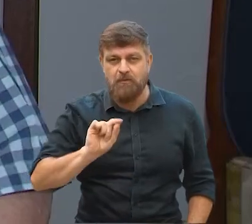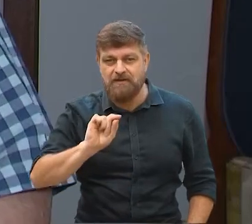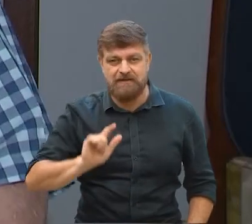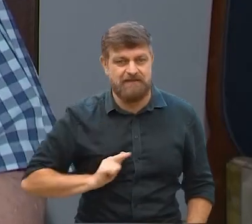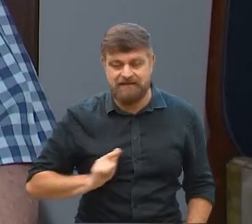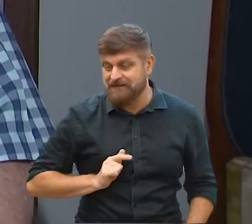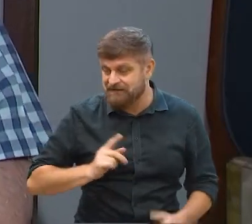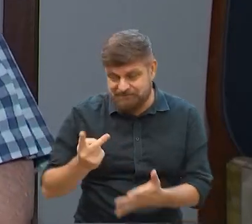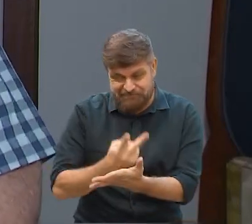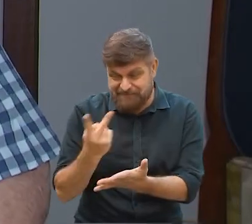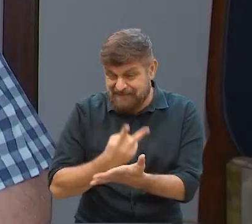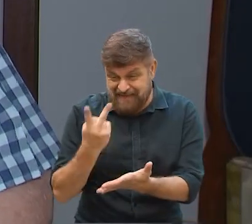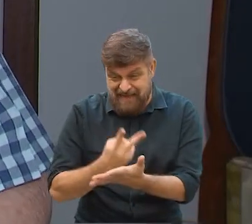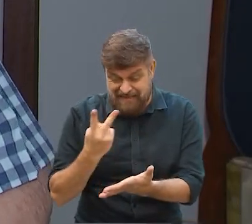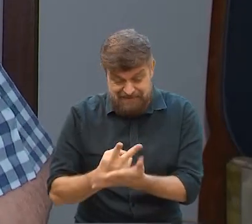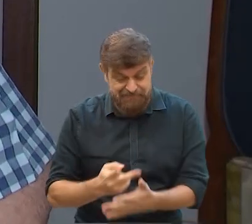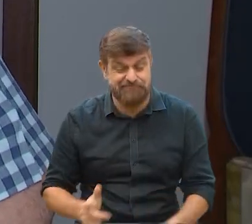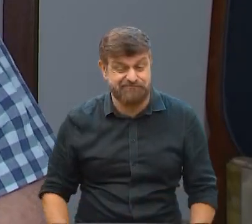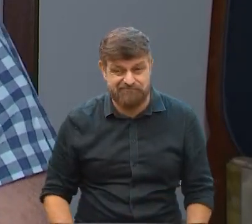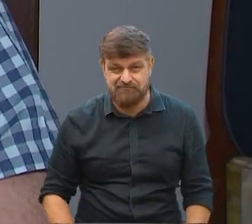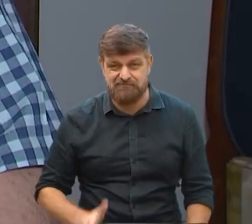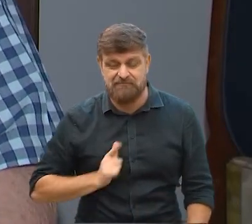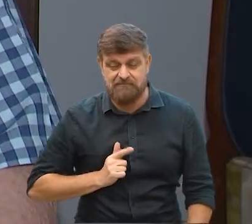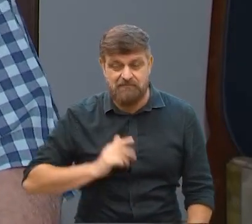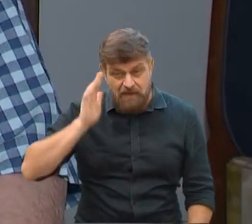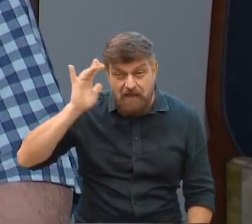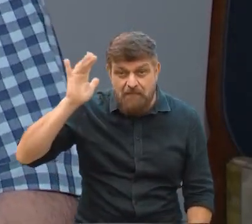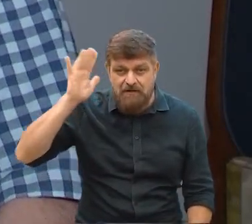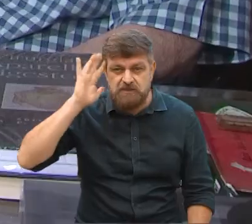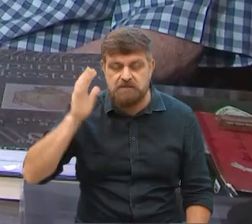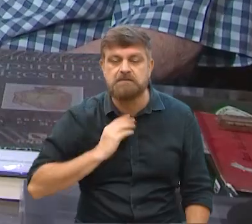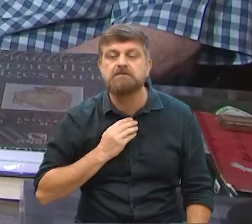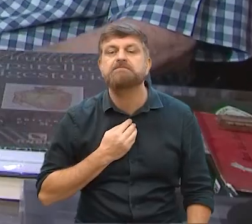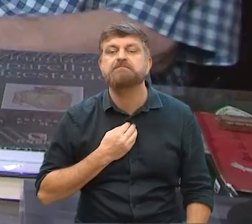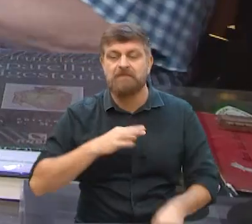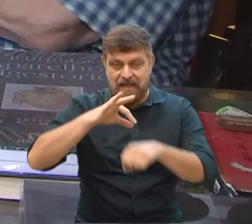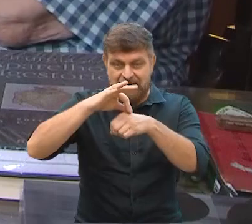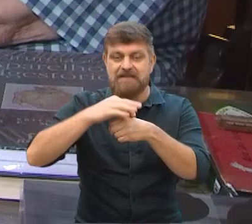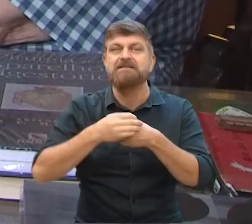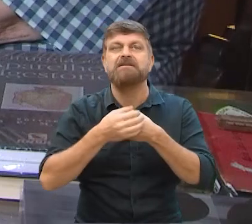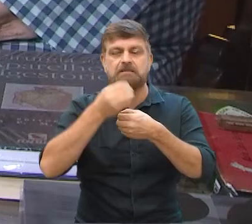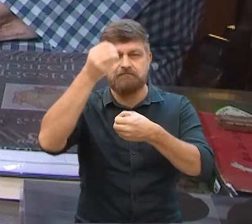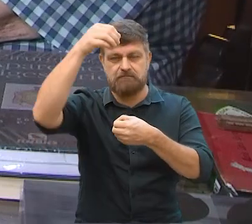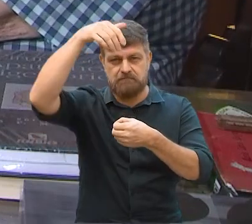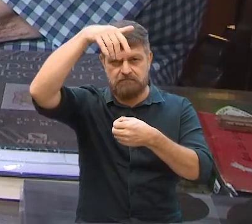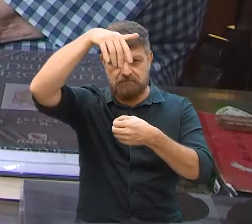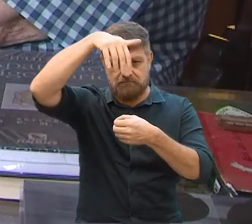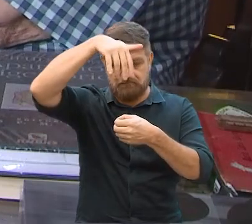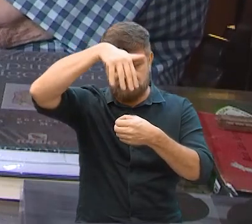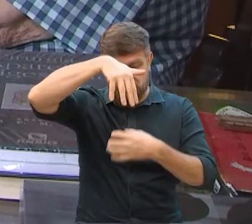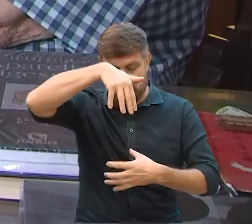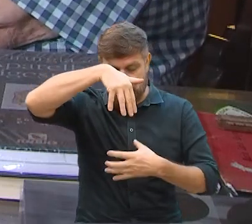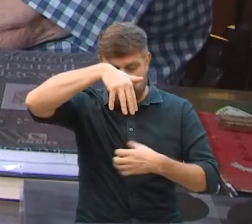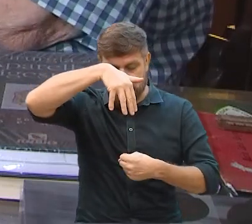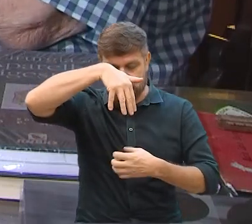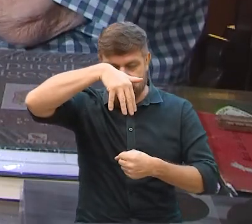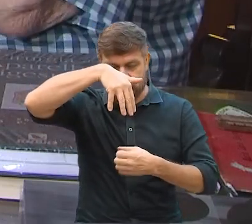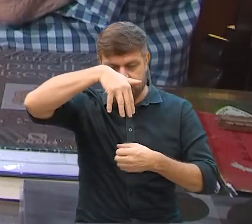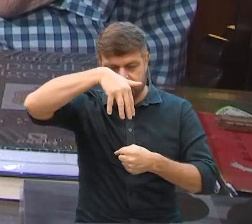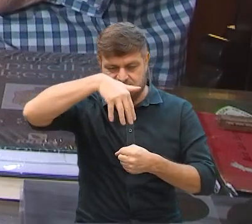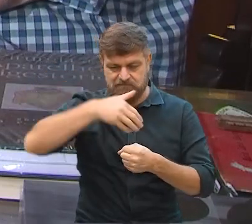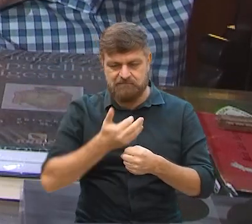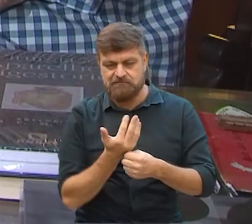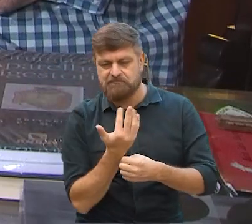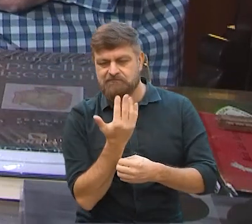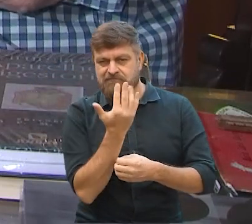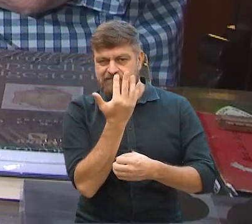última, que não é propulsiva, é anormal. Imagine que o alimento está aqui, está contraindo embaixo. Essa onda